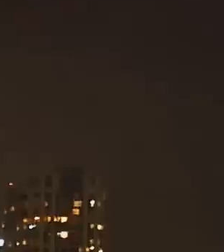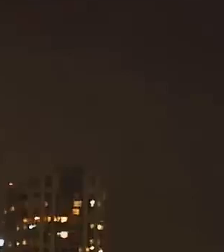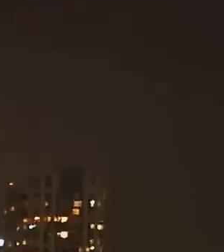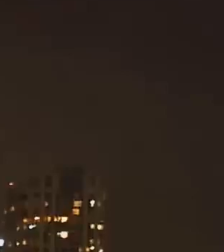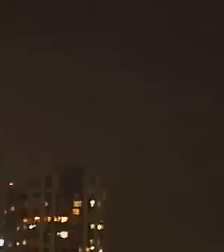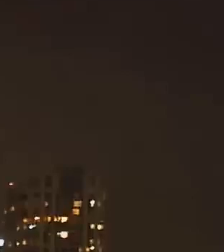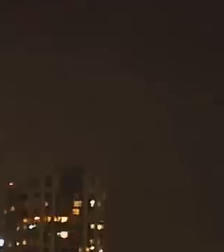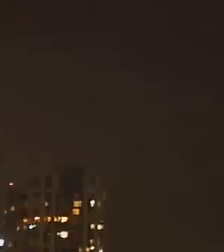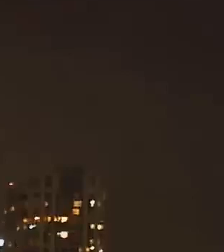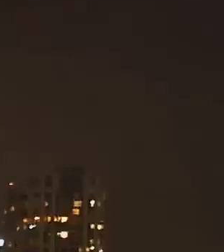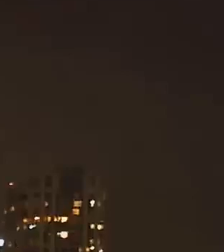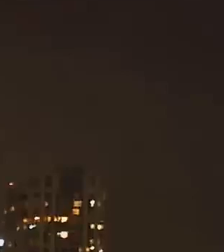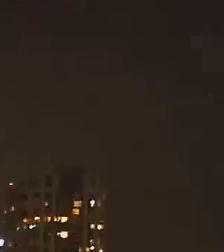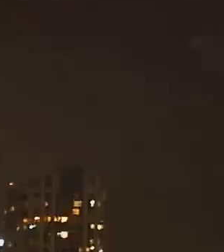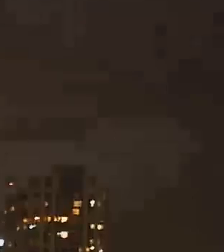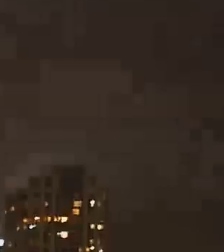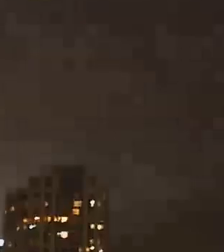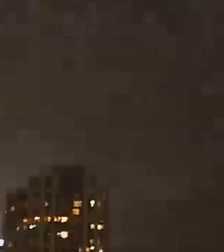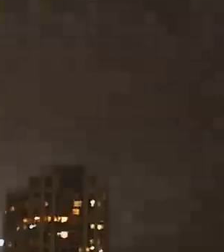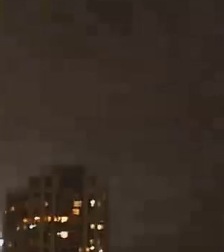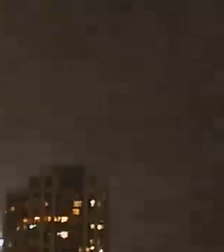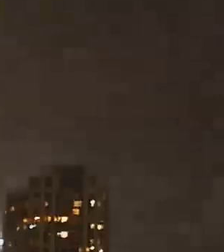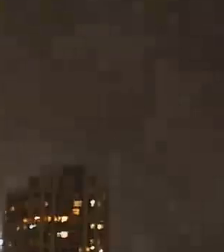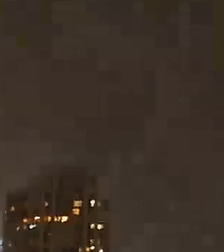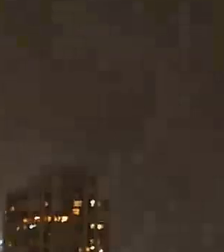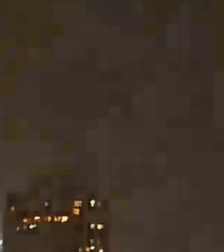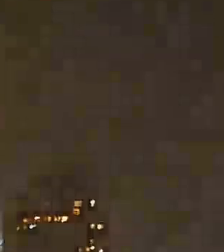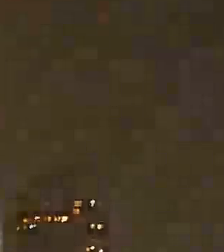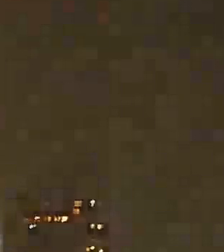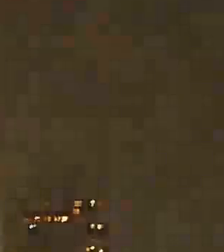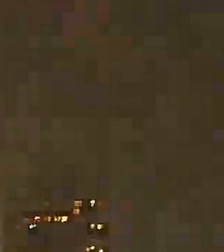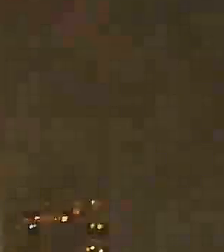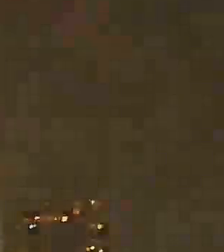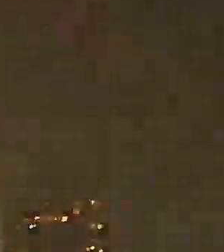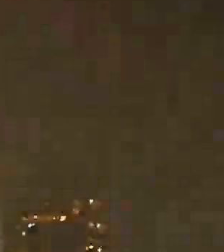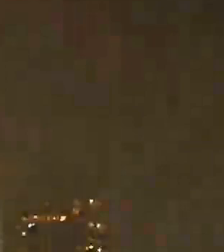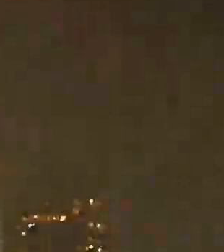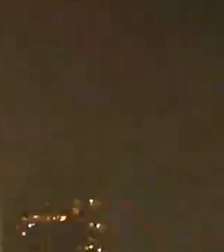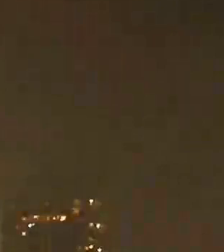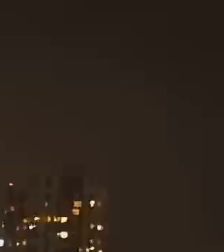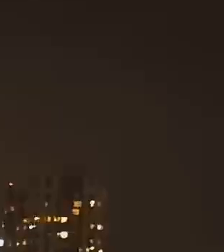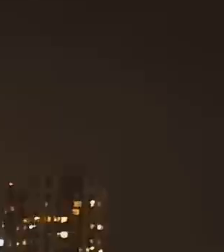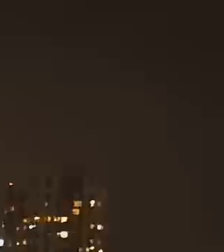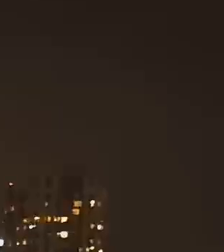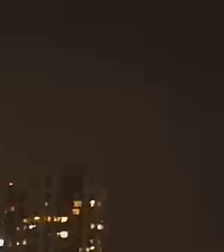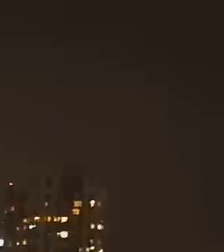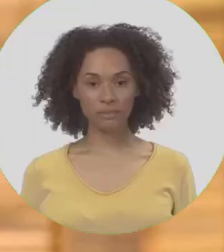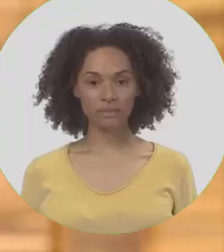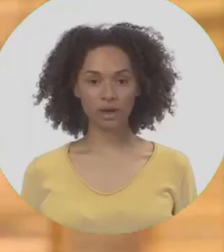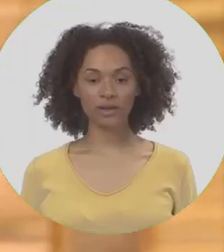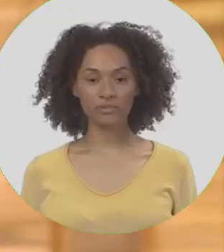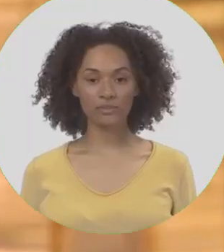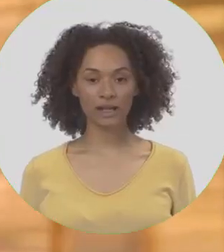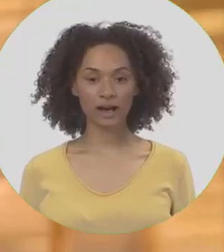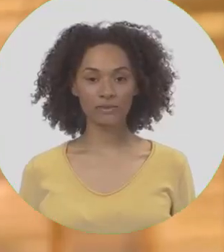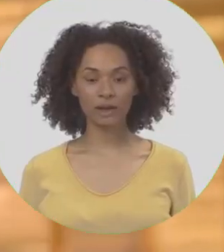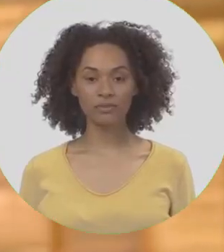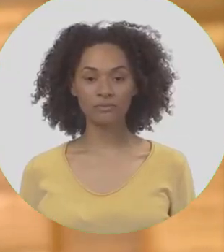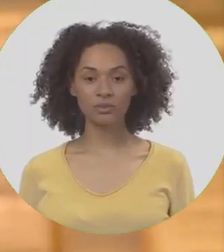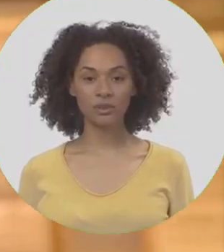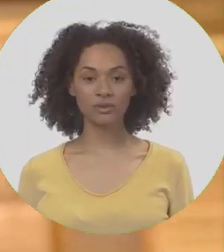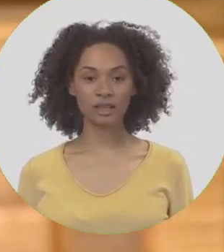deixe seu like e se inscreva no canal para ficar por dentro de novas atualizações sobre isso Edivaldo